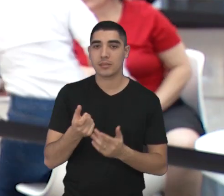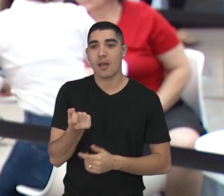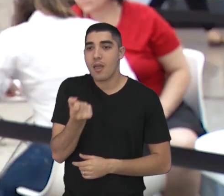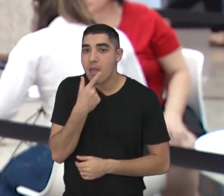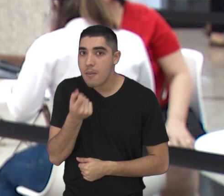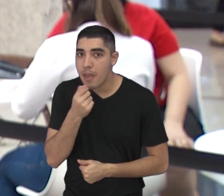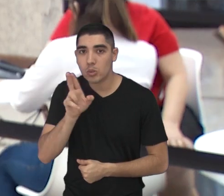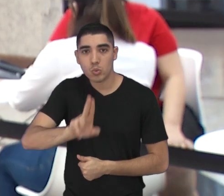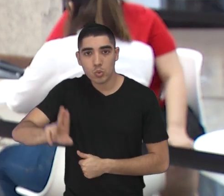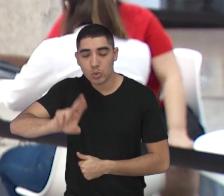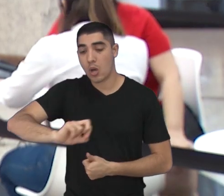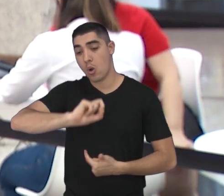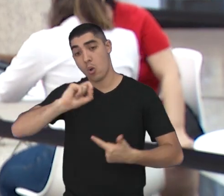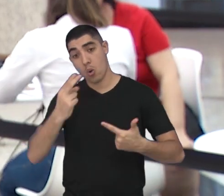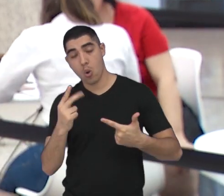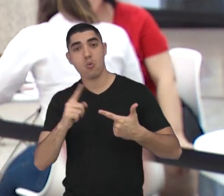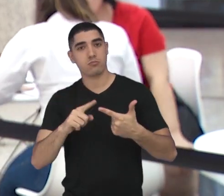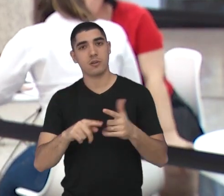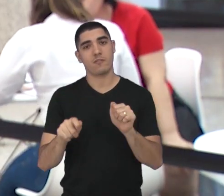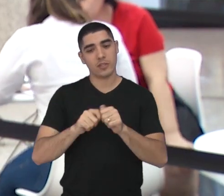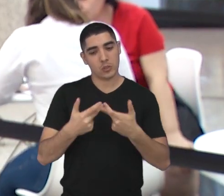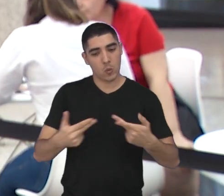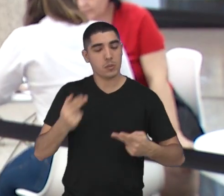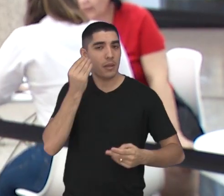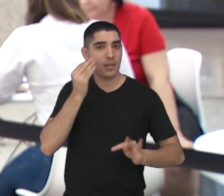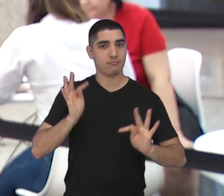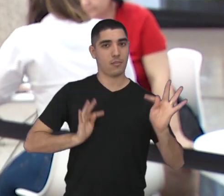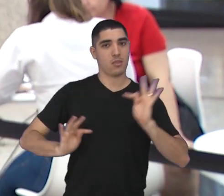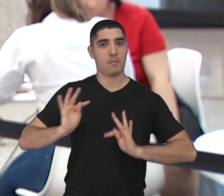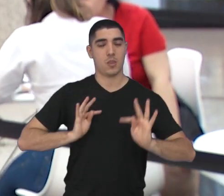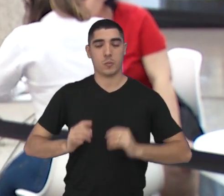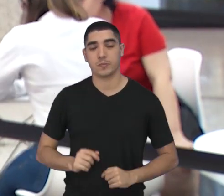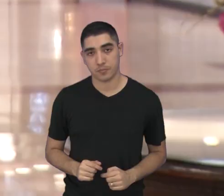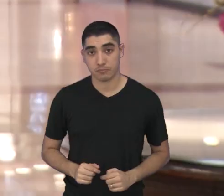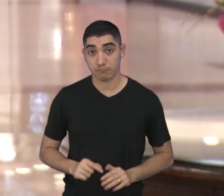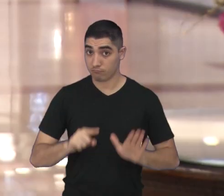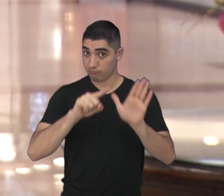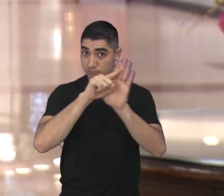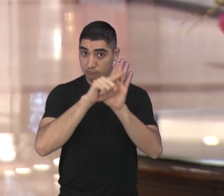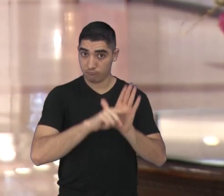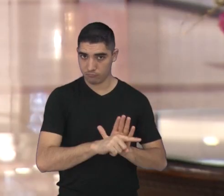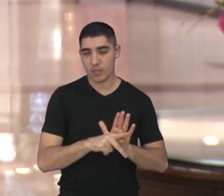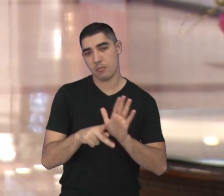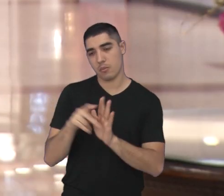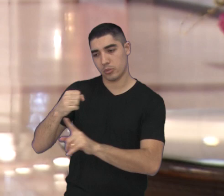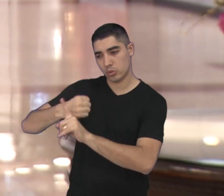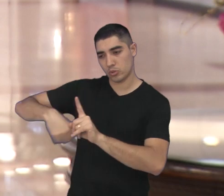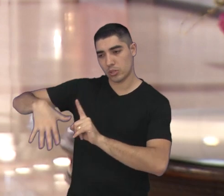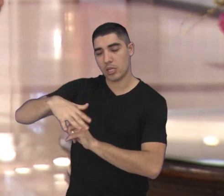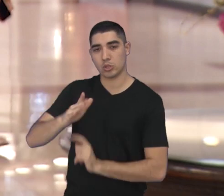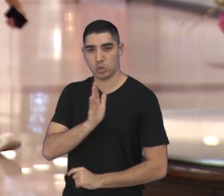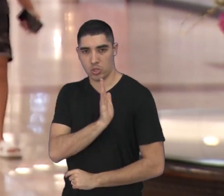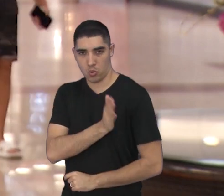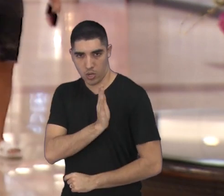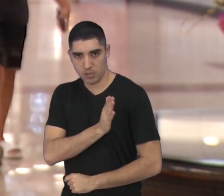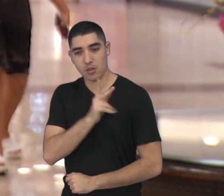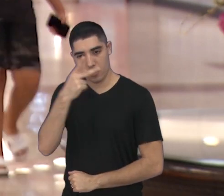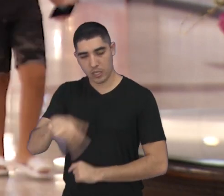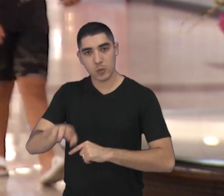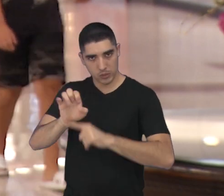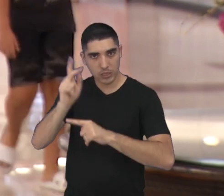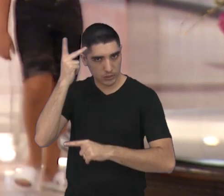tanto farmacológicas, medicamento, quanto não farmacológicas para tratar a hipertensão. Segundo uma pesquisa feita pela Sociedade